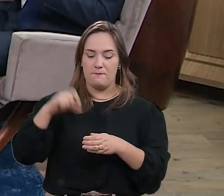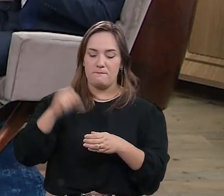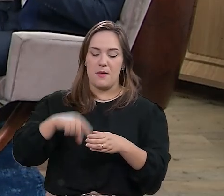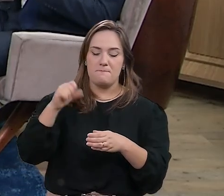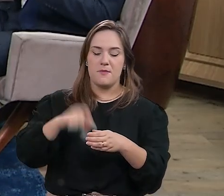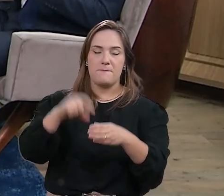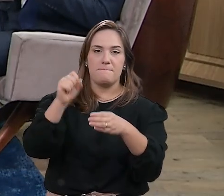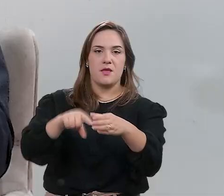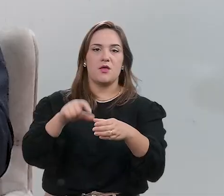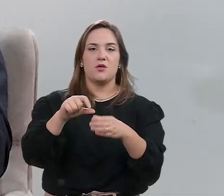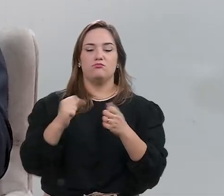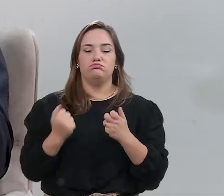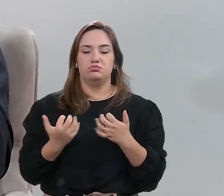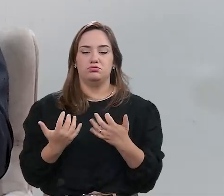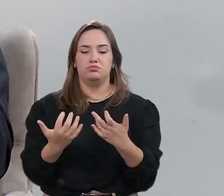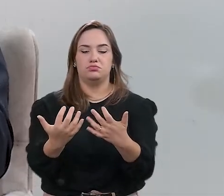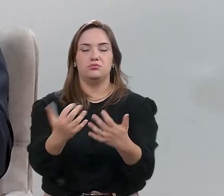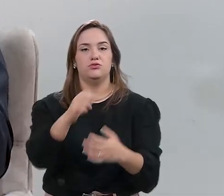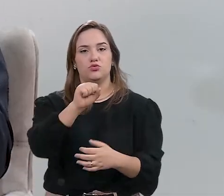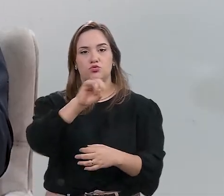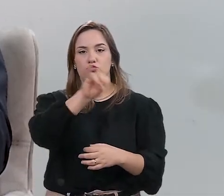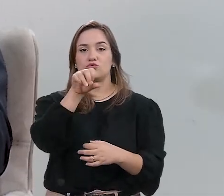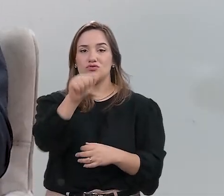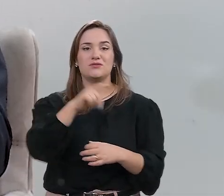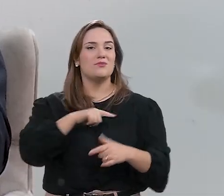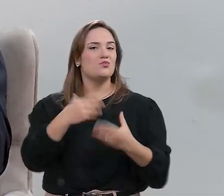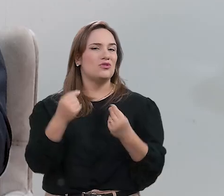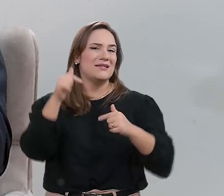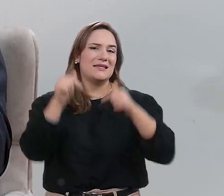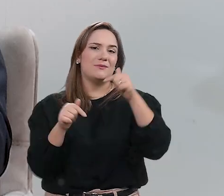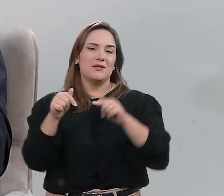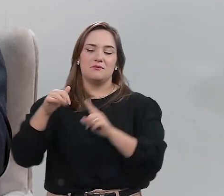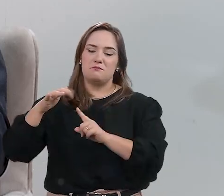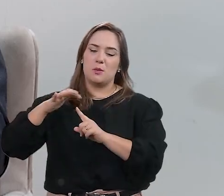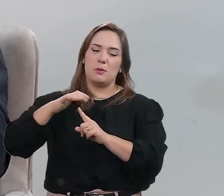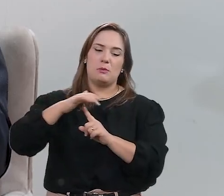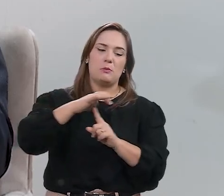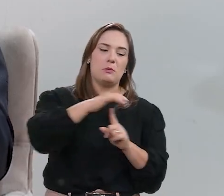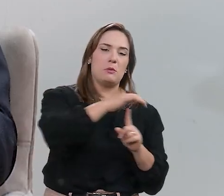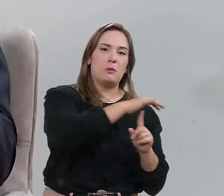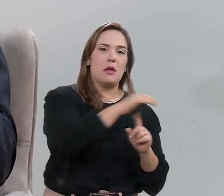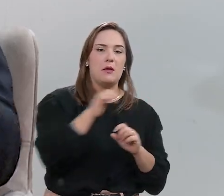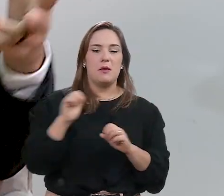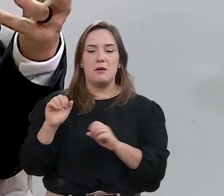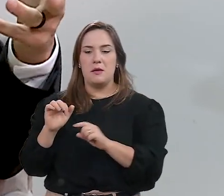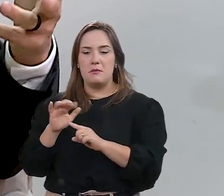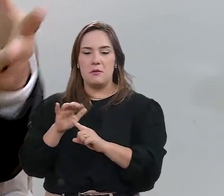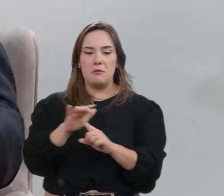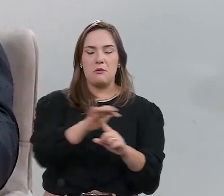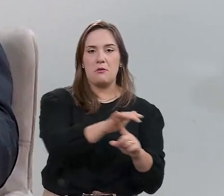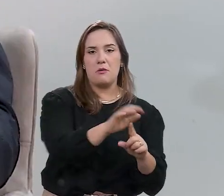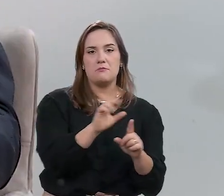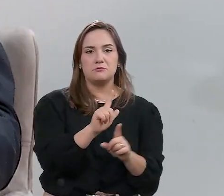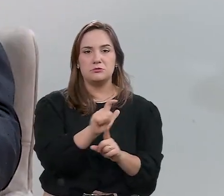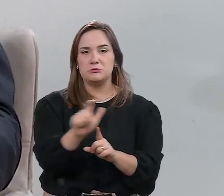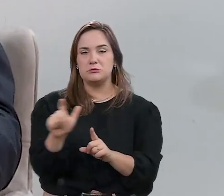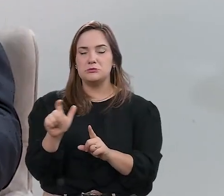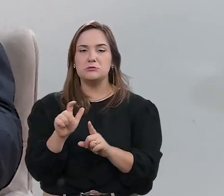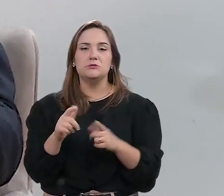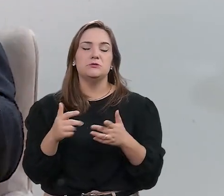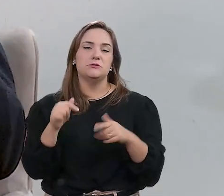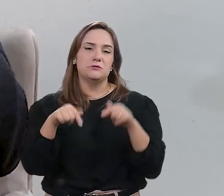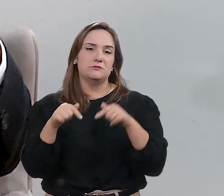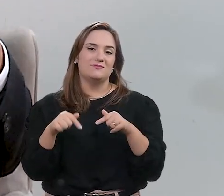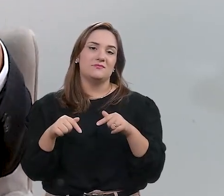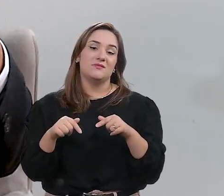ela aplica muito agrotóxico, né? E o Pantanal, como é uma planície alagável, né, você tem